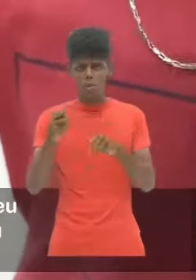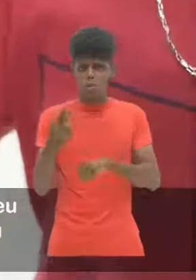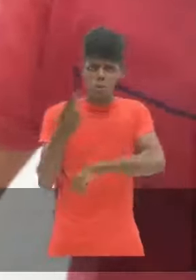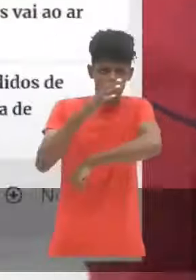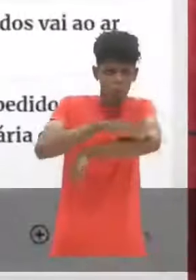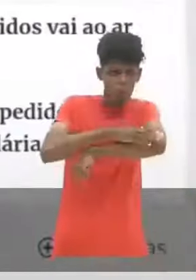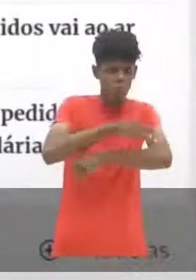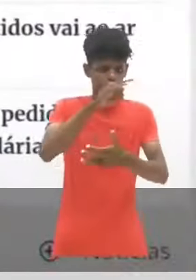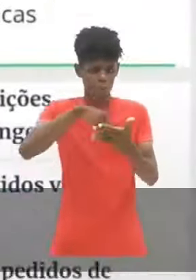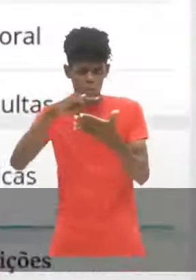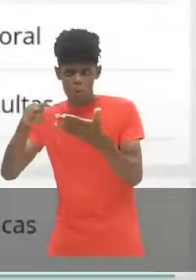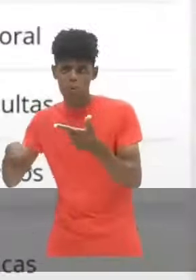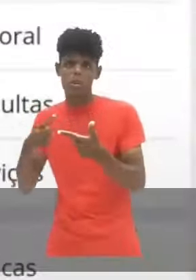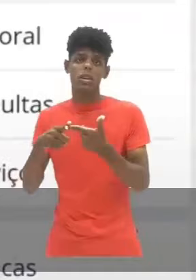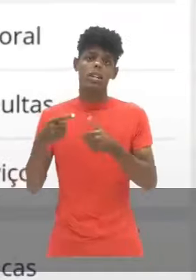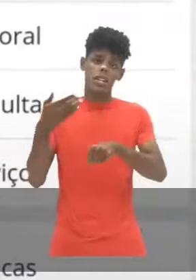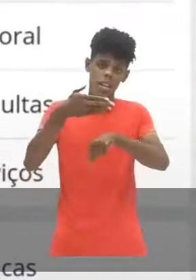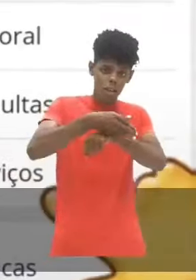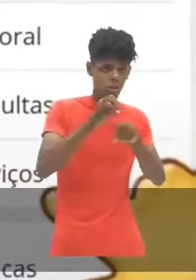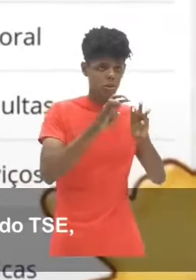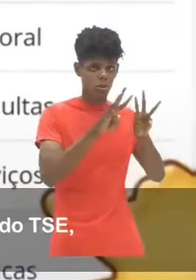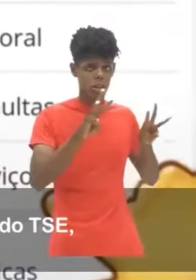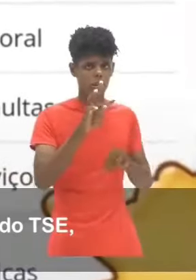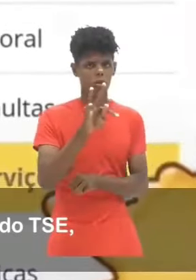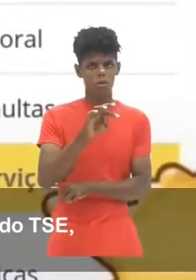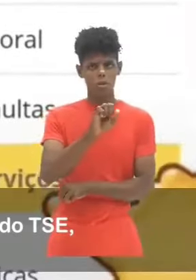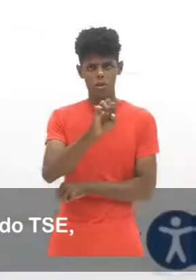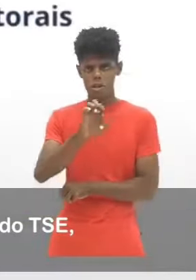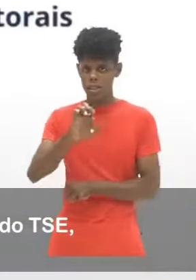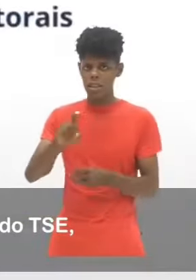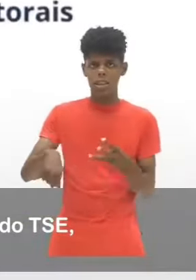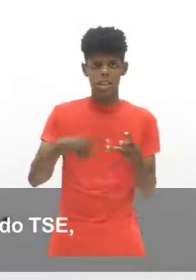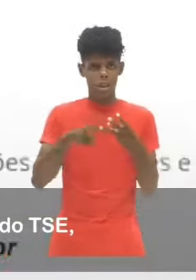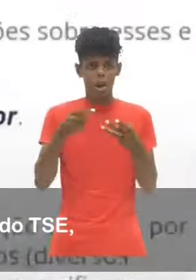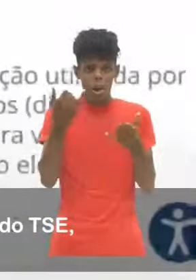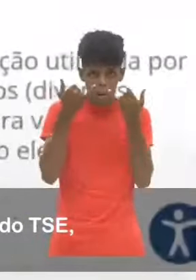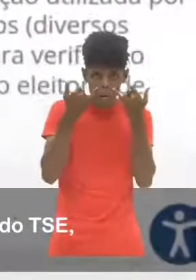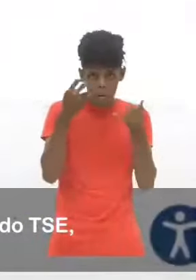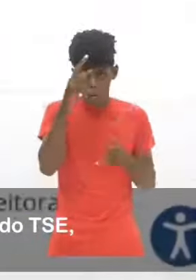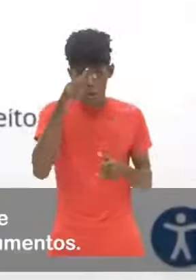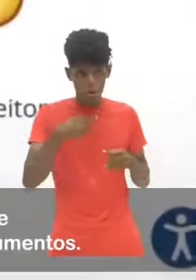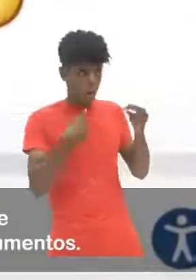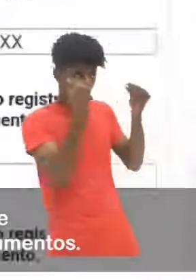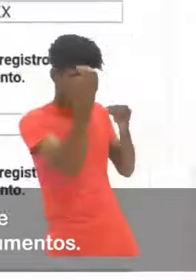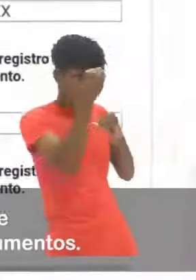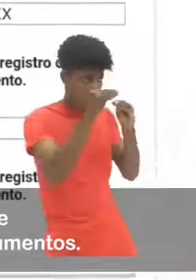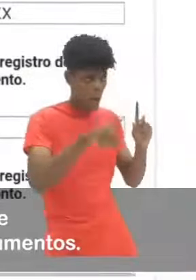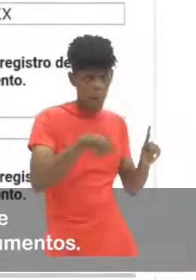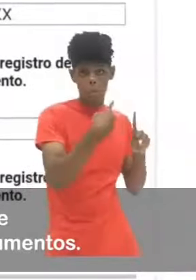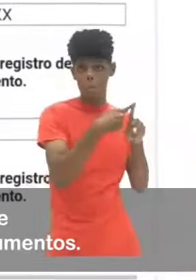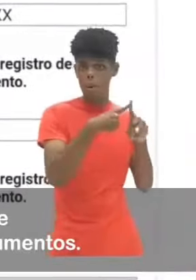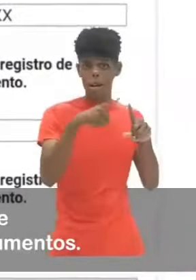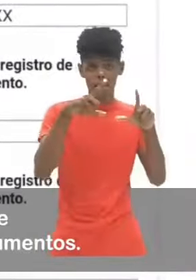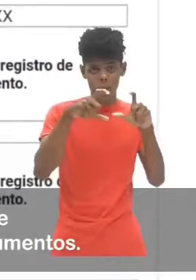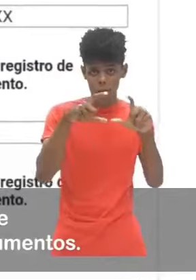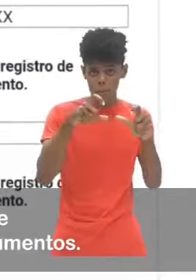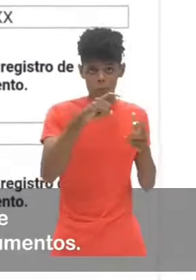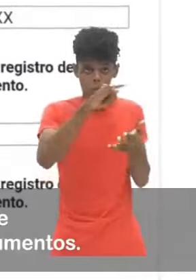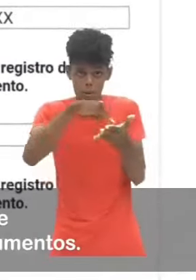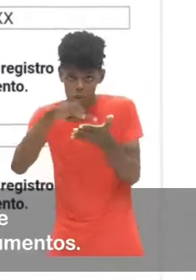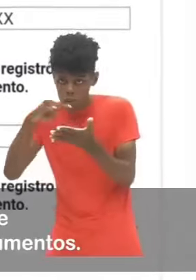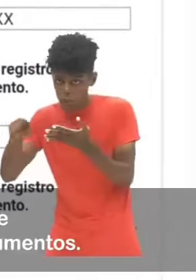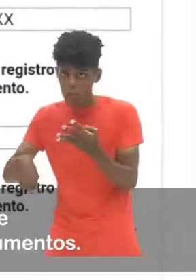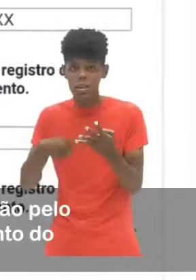fazendo aqui agora. Tire foto ou digitalize os documentos. Acesse o Título Net no site do TSE e preencha com os seus dados e anexe